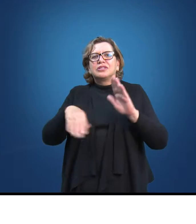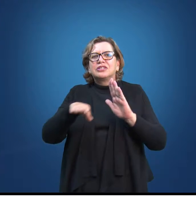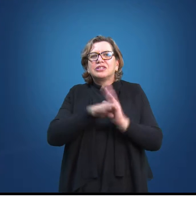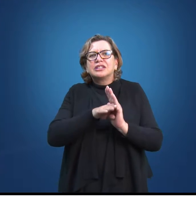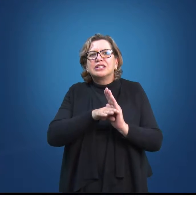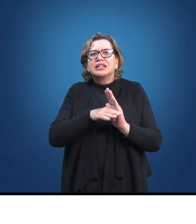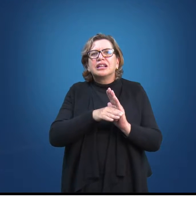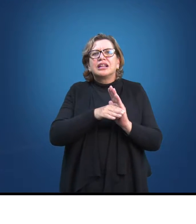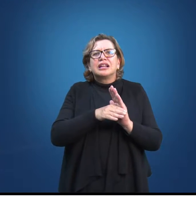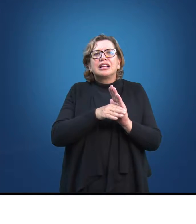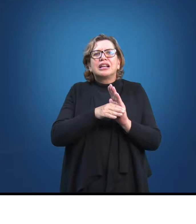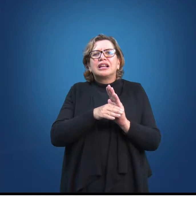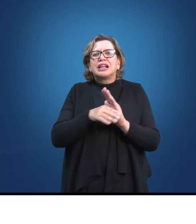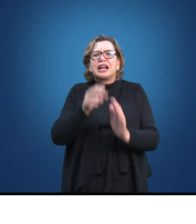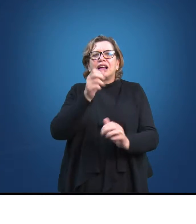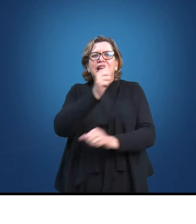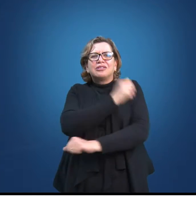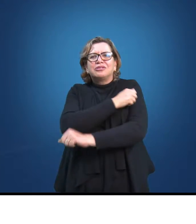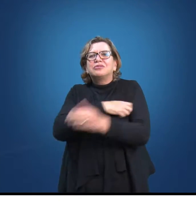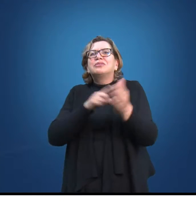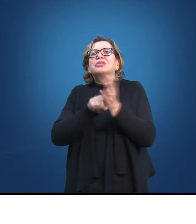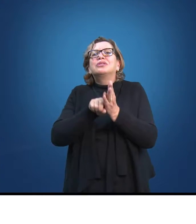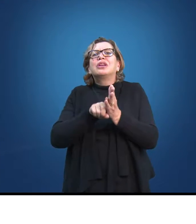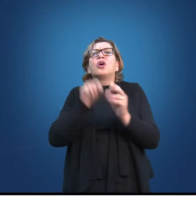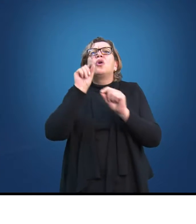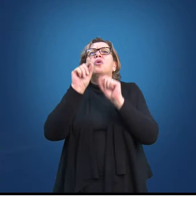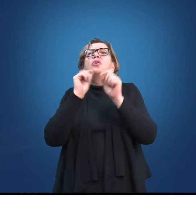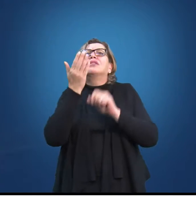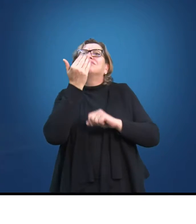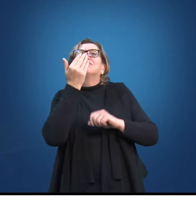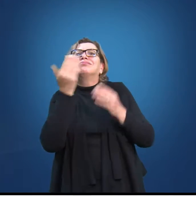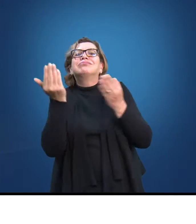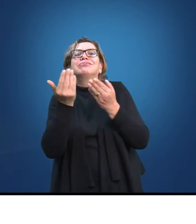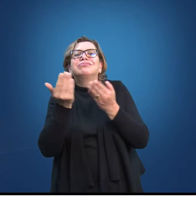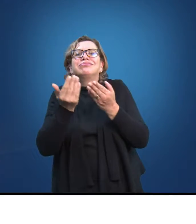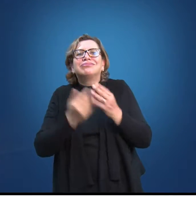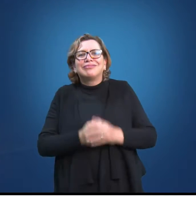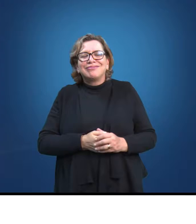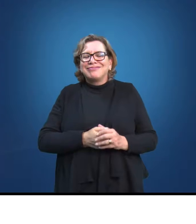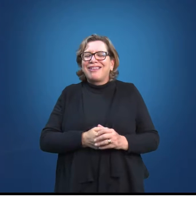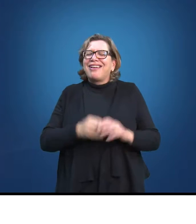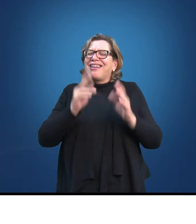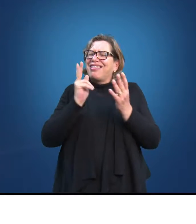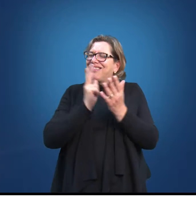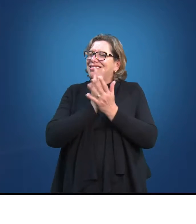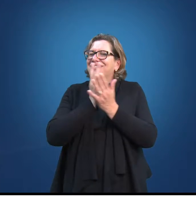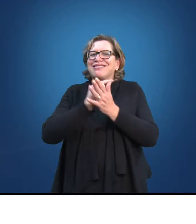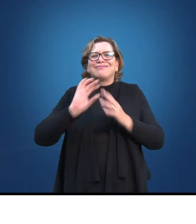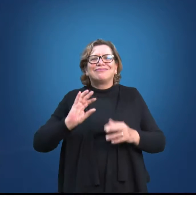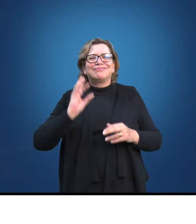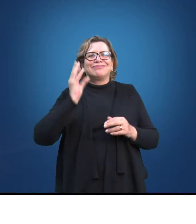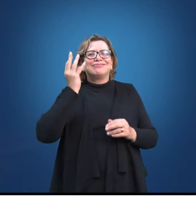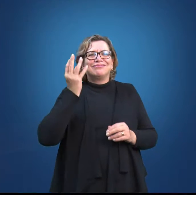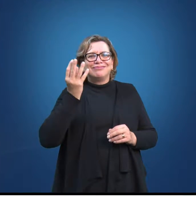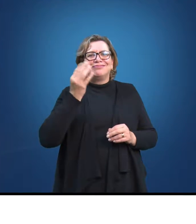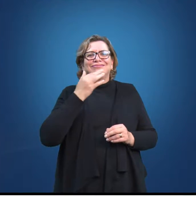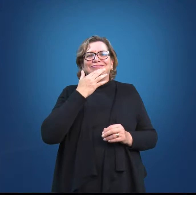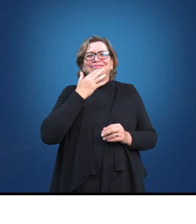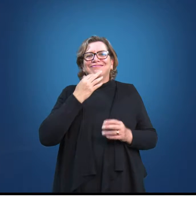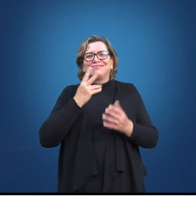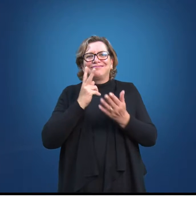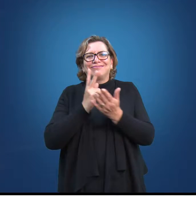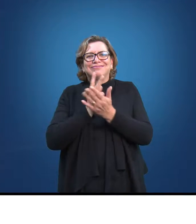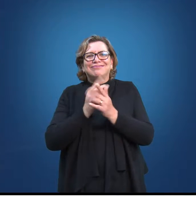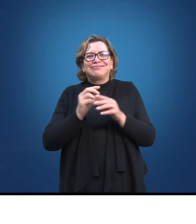crianças já perguntam, professora, o que vai ter de lanche hoje? Isso é comum, você foi professor dos anos iniciais sabe disso.